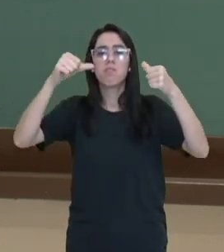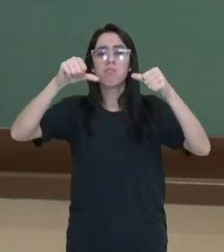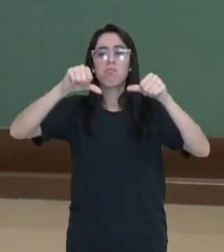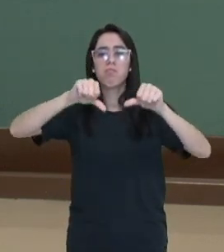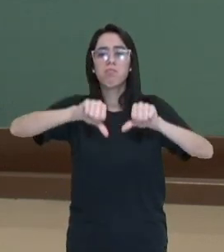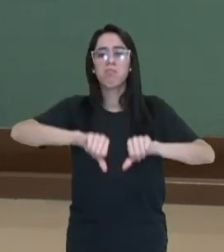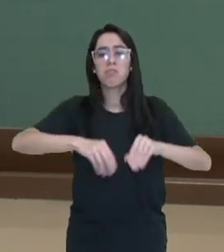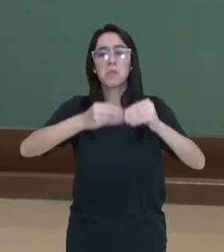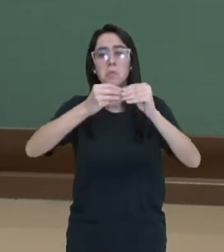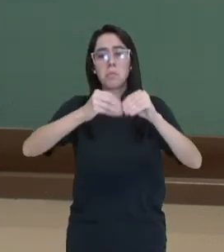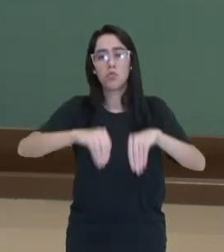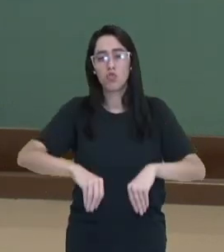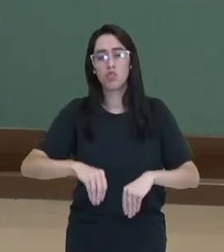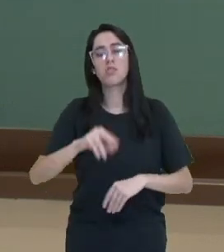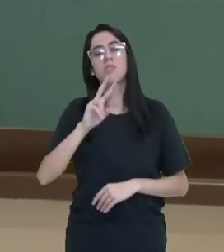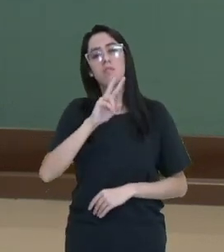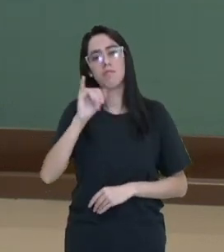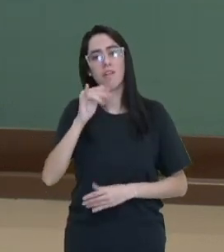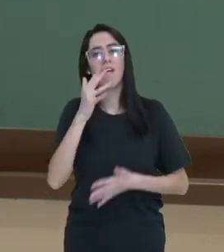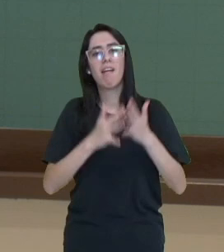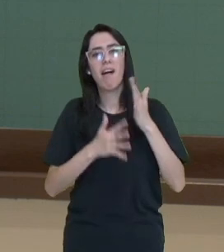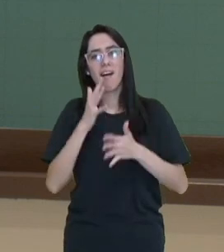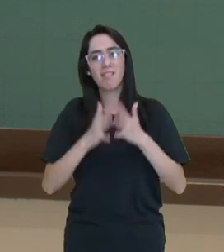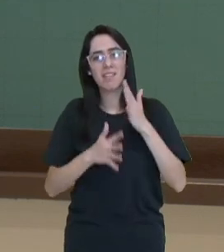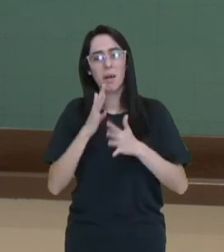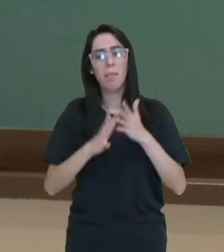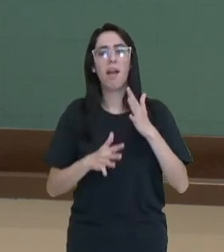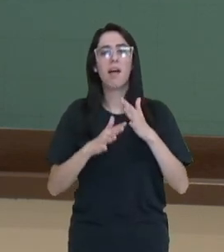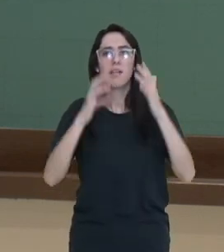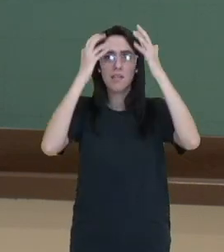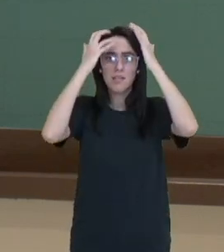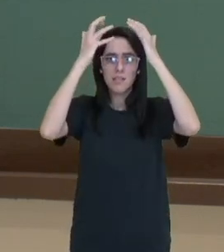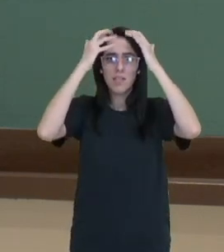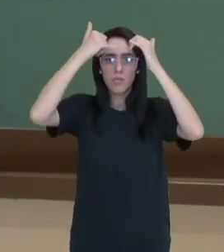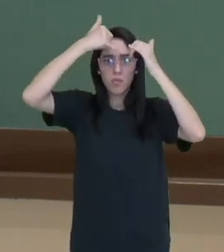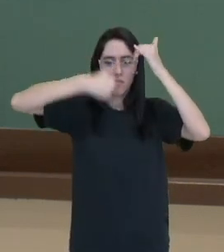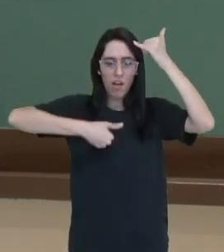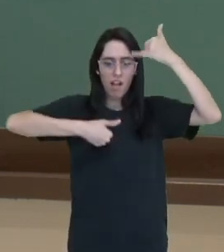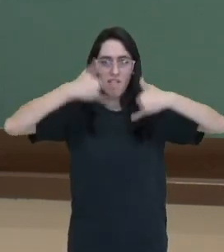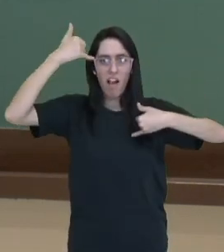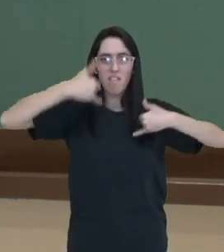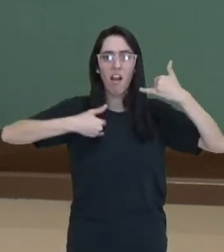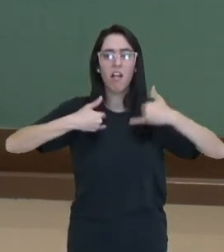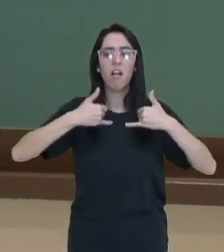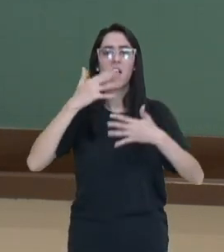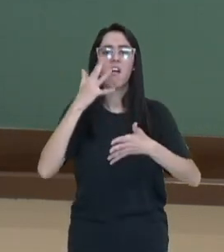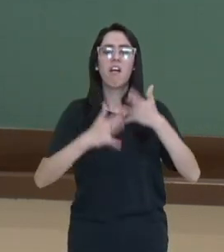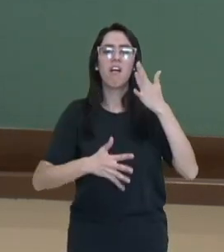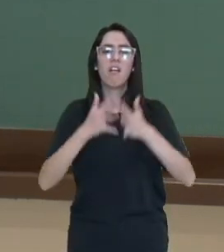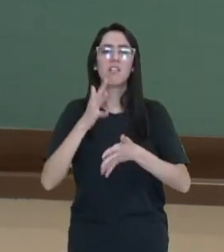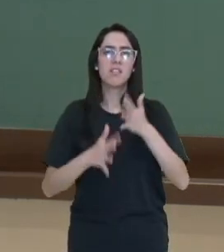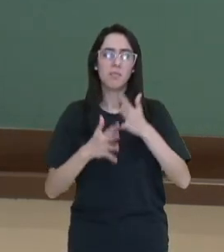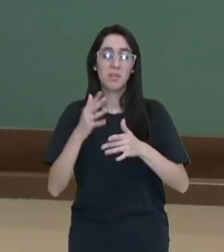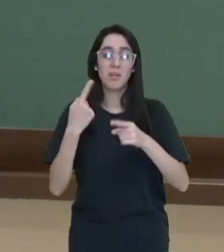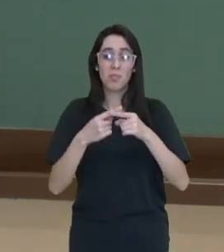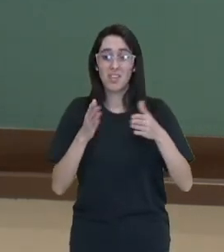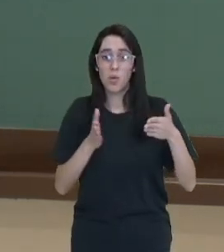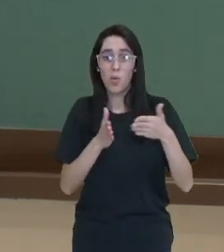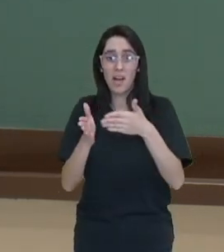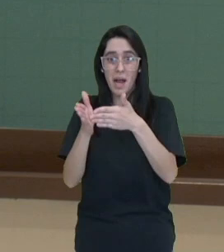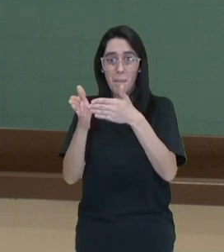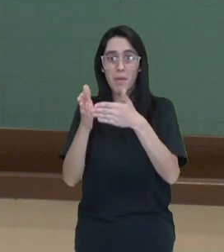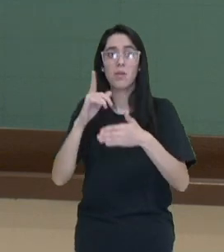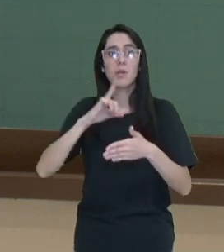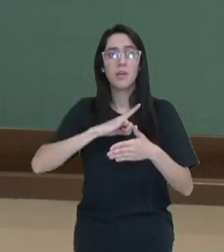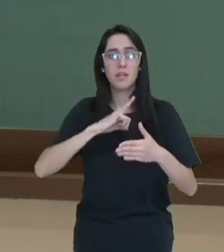de mielina. Então vai atrapalhar o envio dos comandos do cérebro, porque o caminho do impulso nervoso é dos dendritos